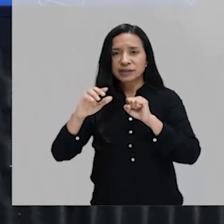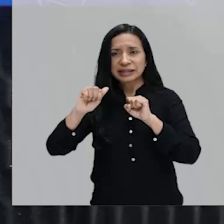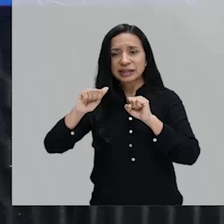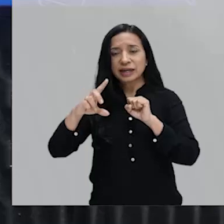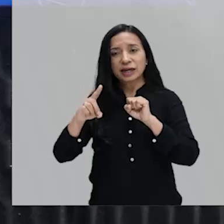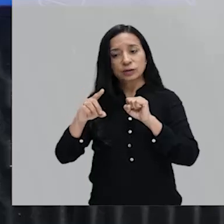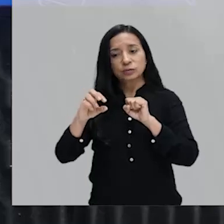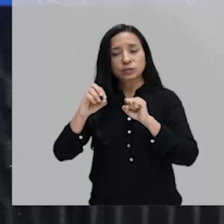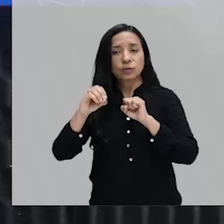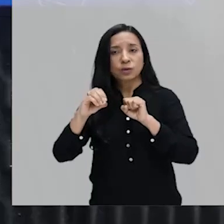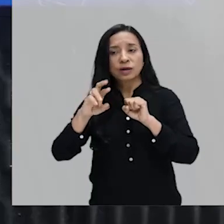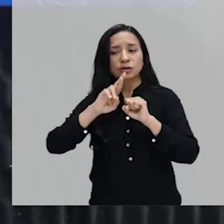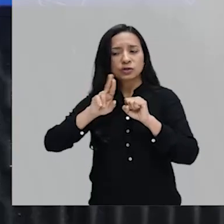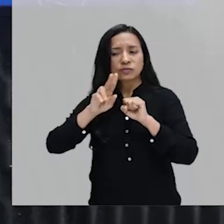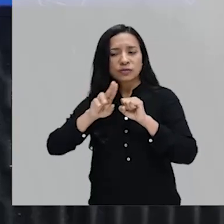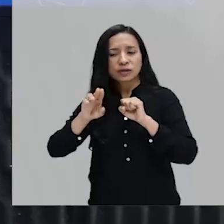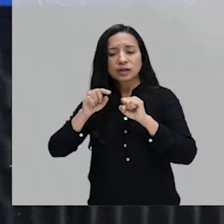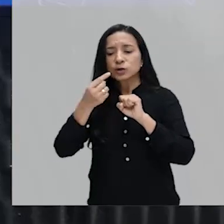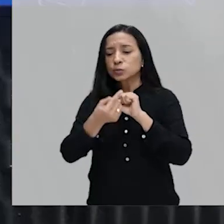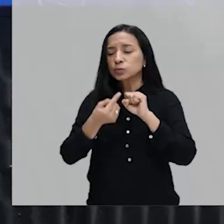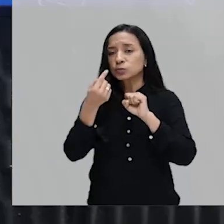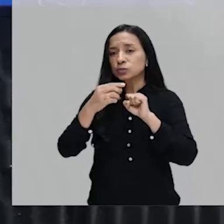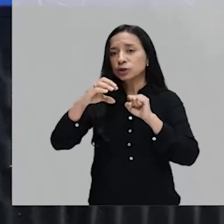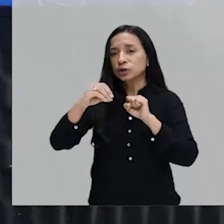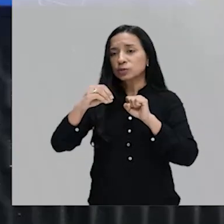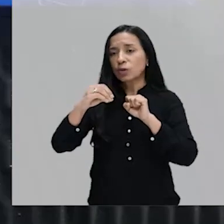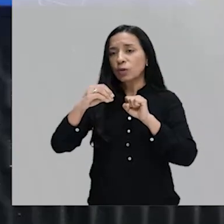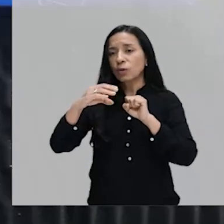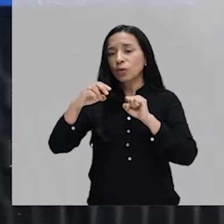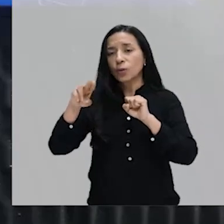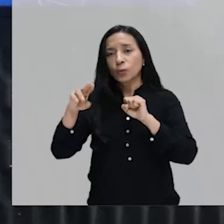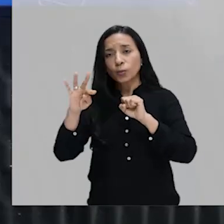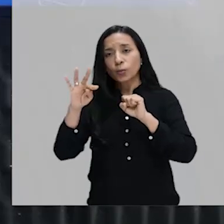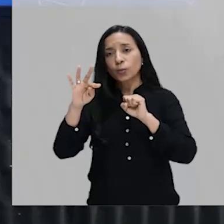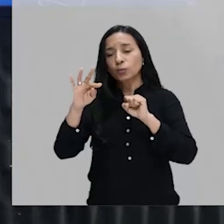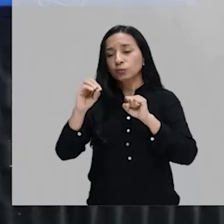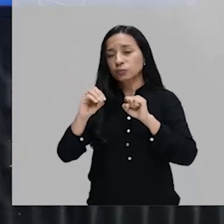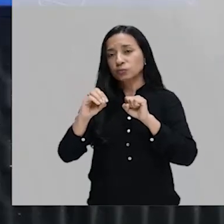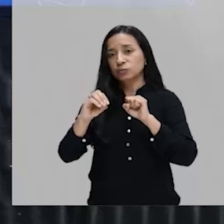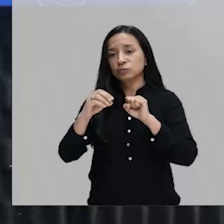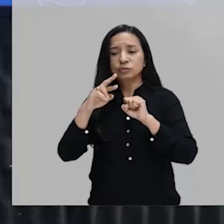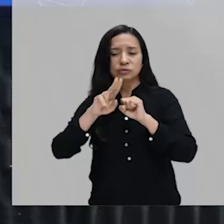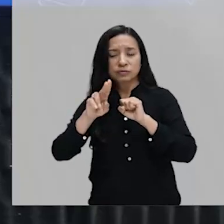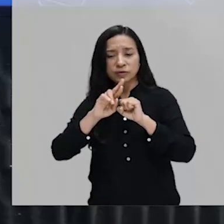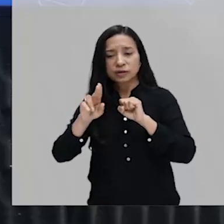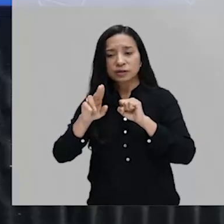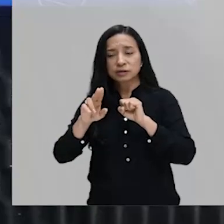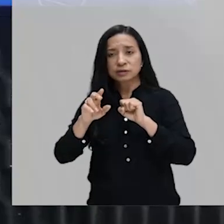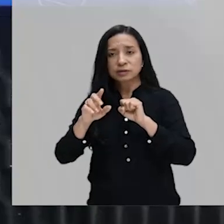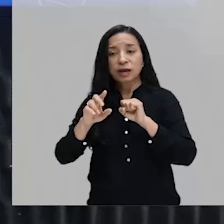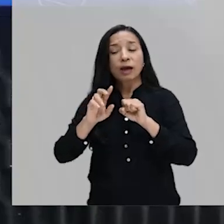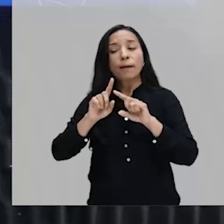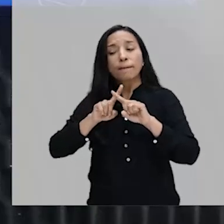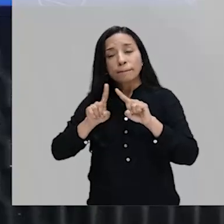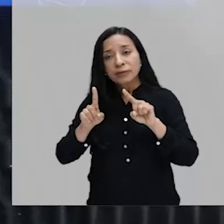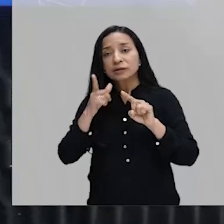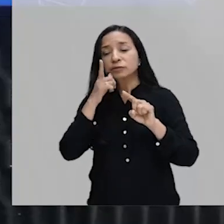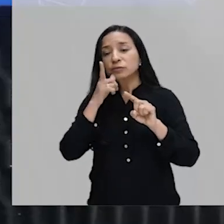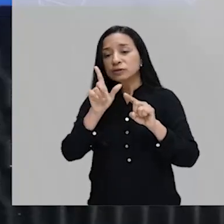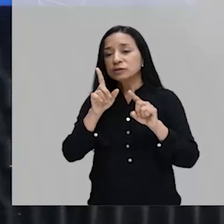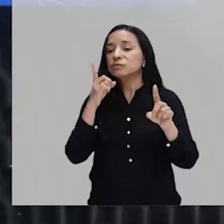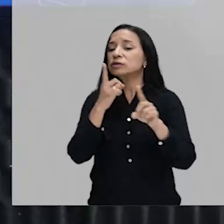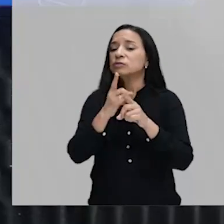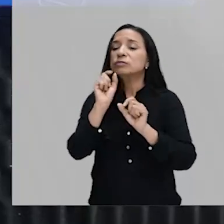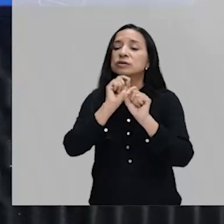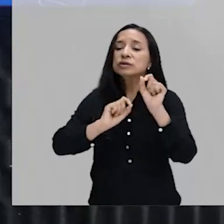É diferente do sujeito oculto, que eu apenas ocultei da frase, mas pela desinência do verbo eu consigo descobrir qual é a pessoa